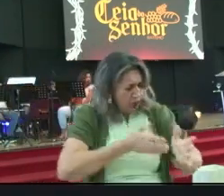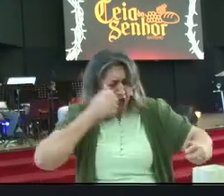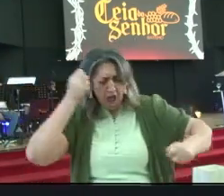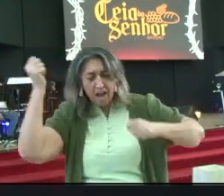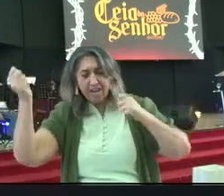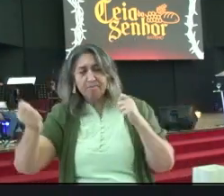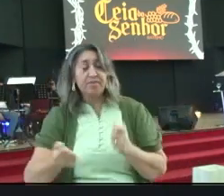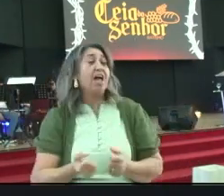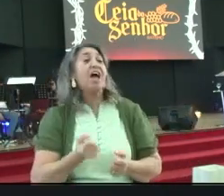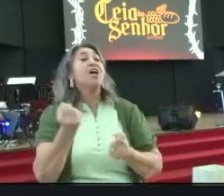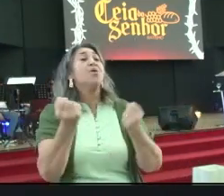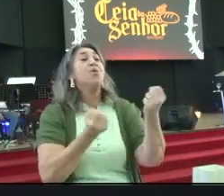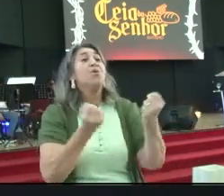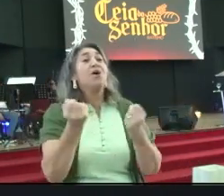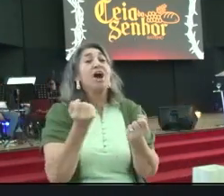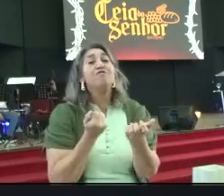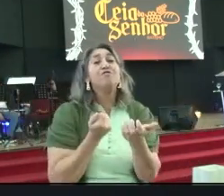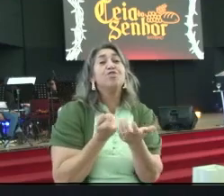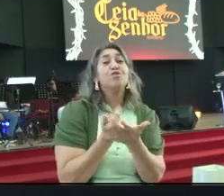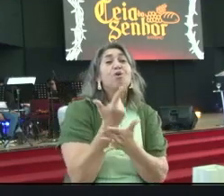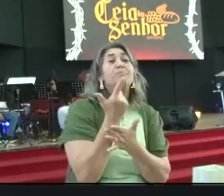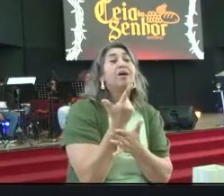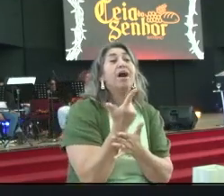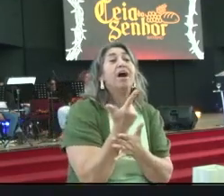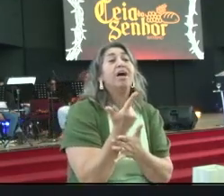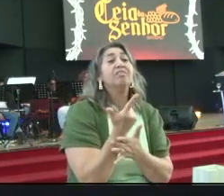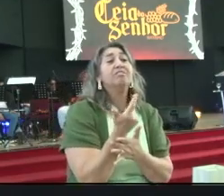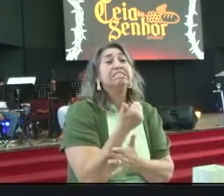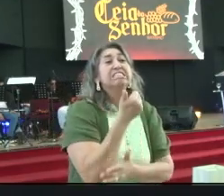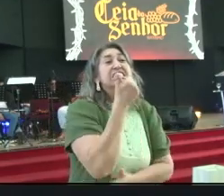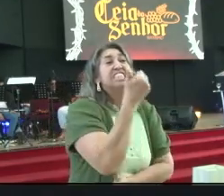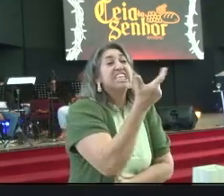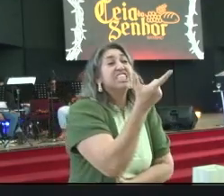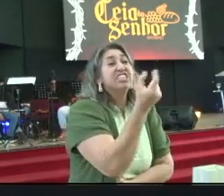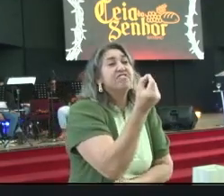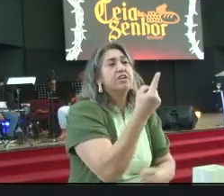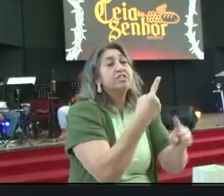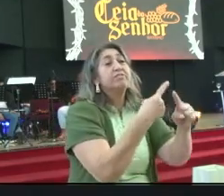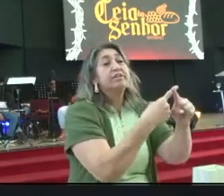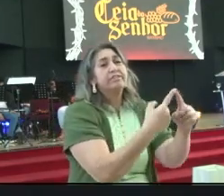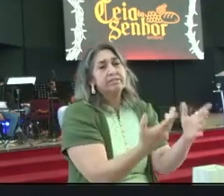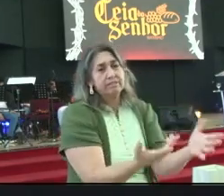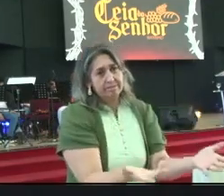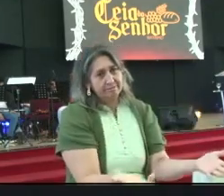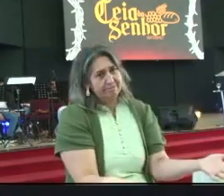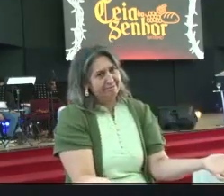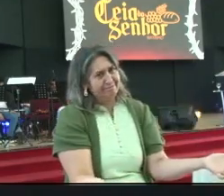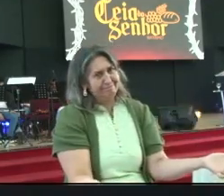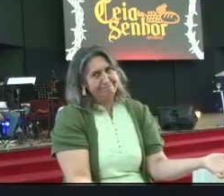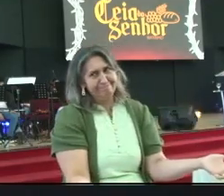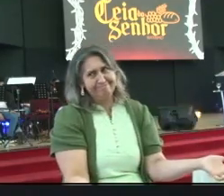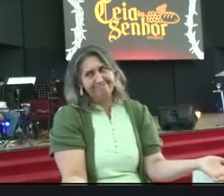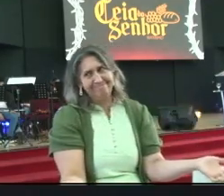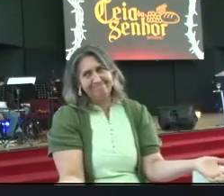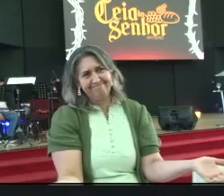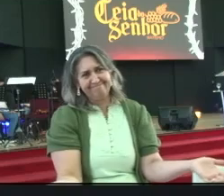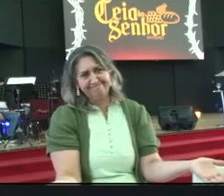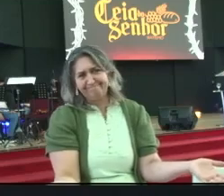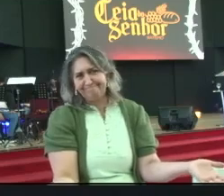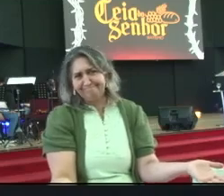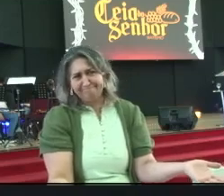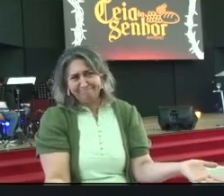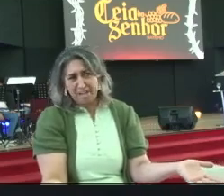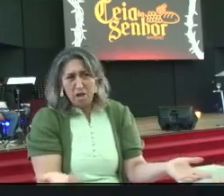bananeira, e o carro foi comprado em 120 prestações. Não é do